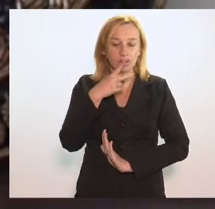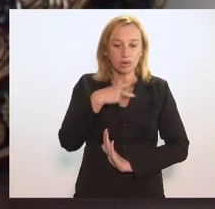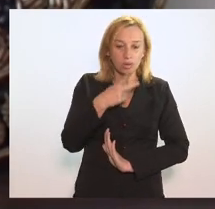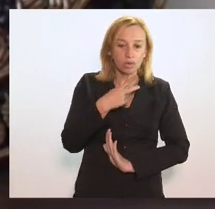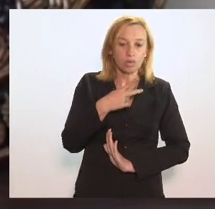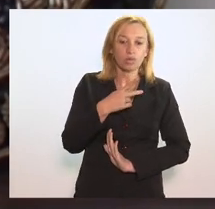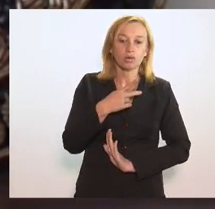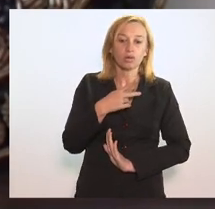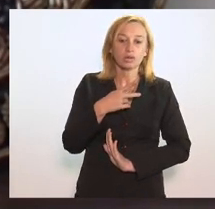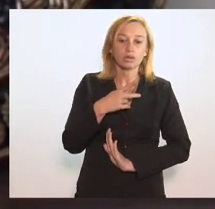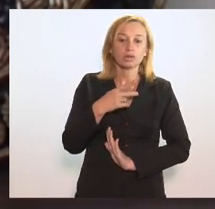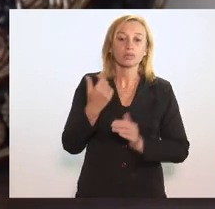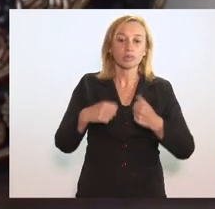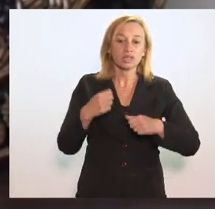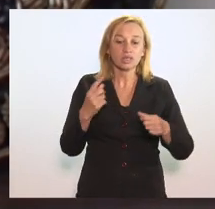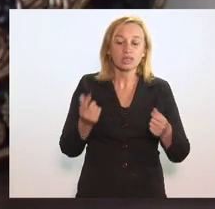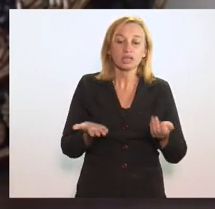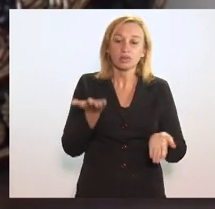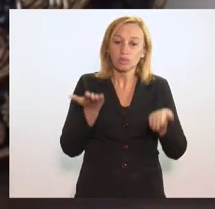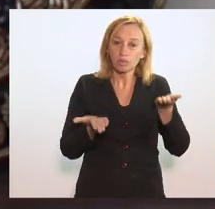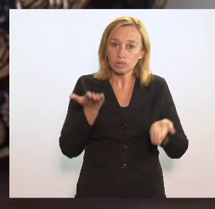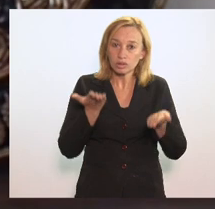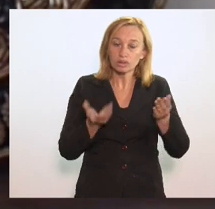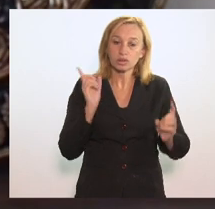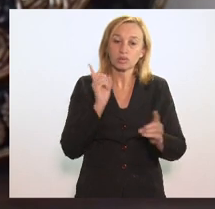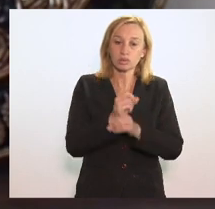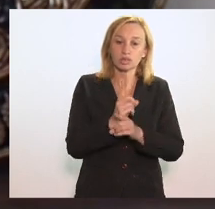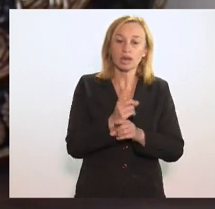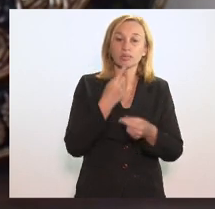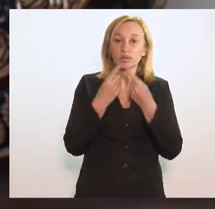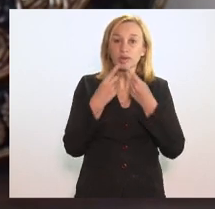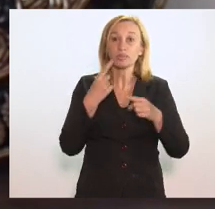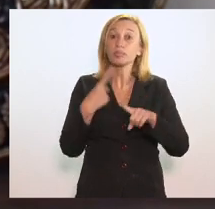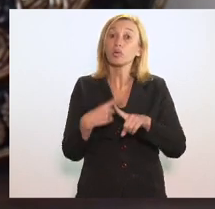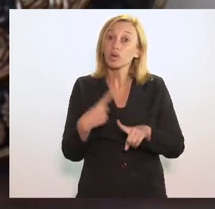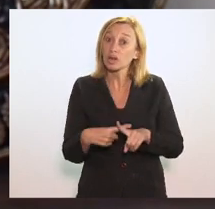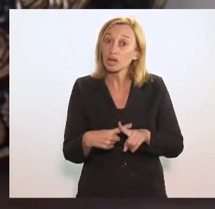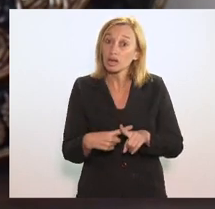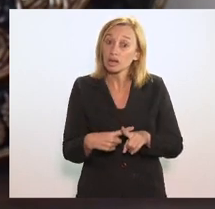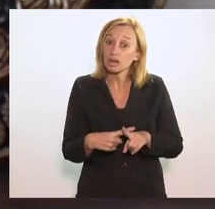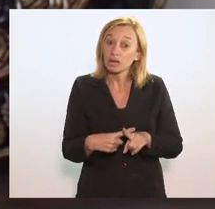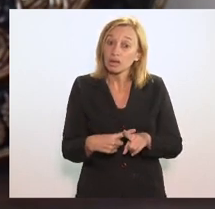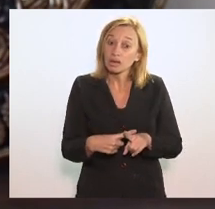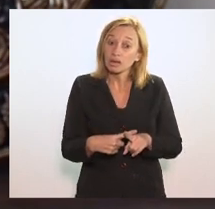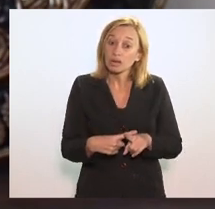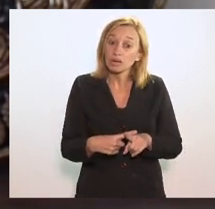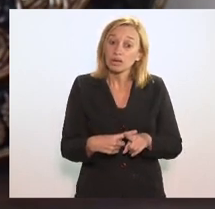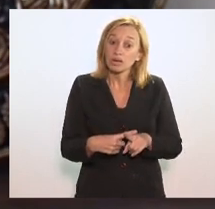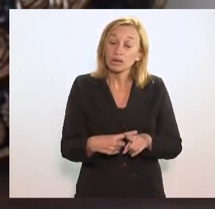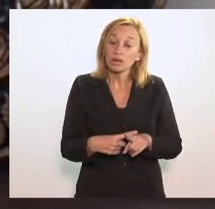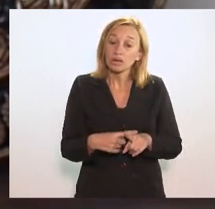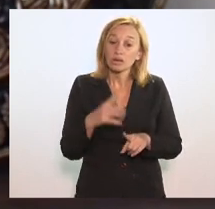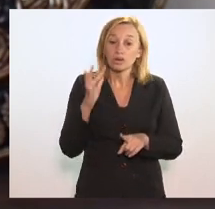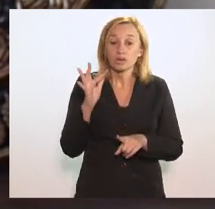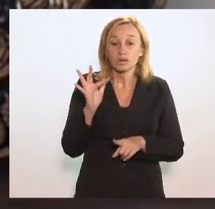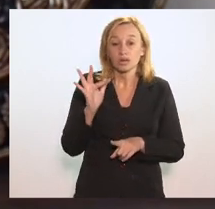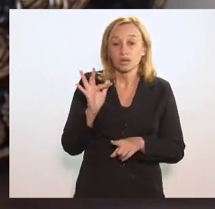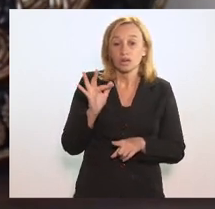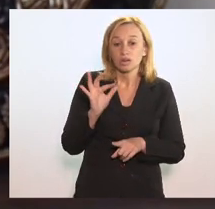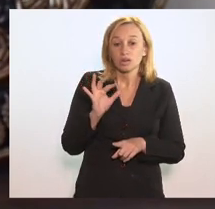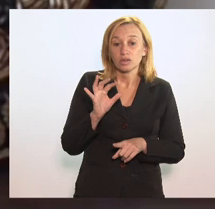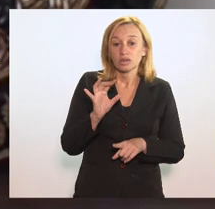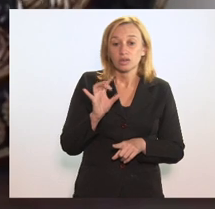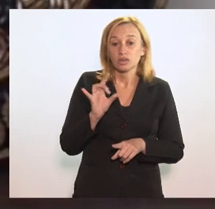quando disse que a gente precisa achar um equilíbrio para esse debate, porque com o fígado não vai dar para